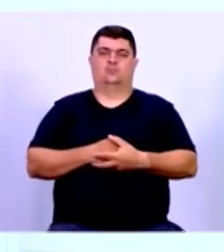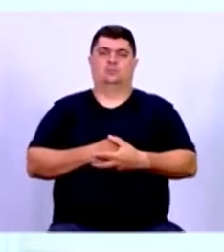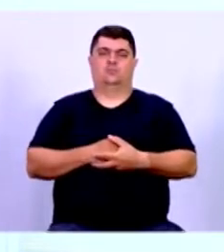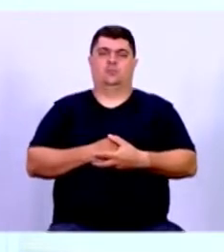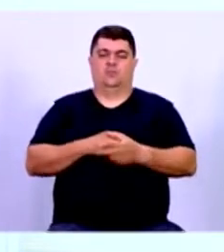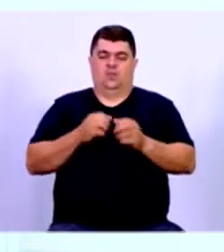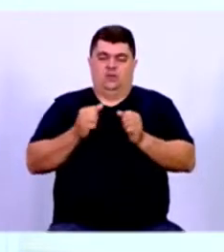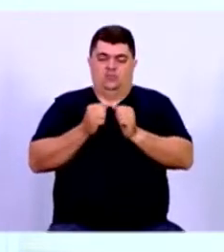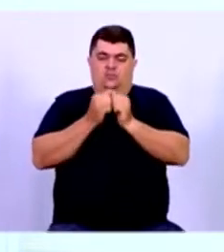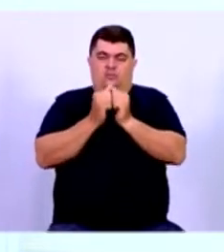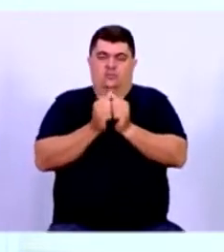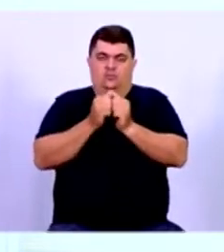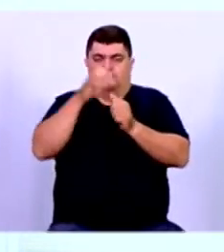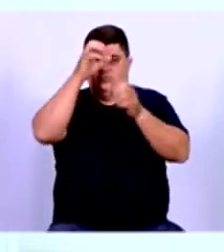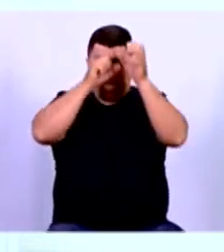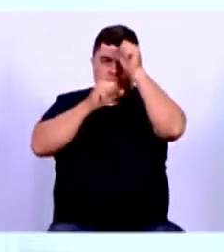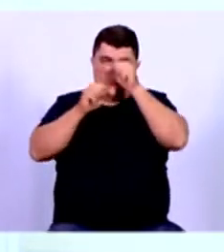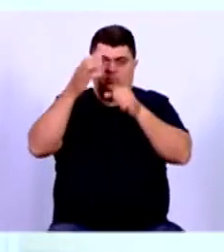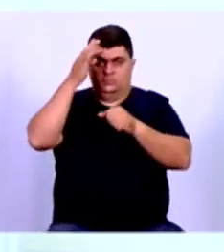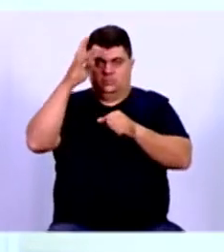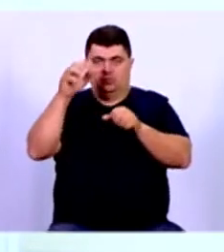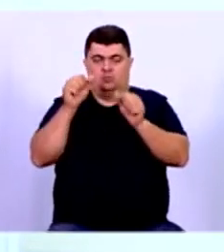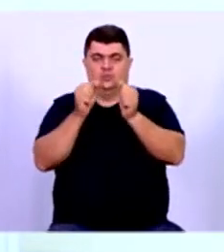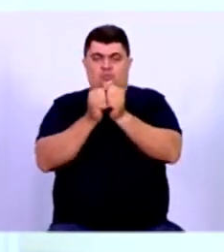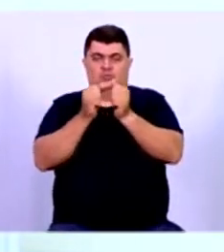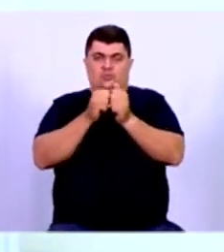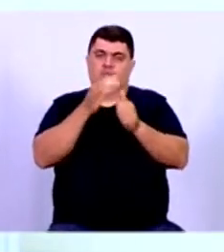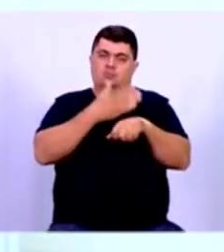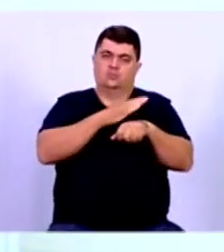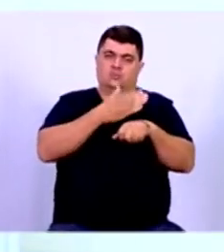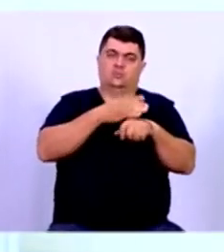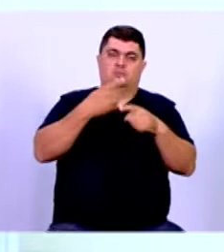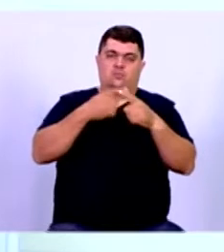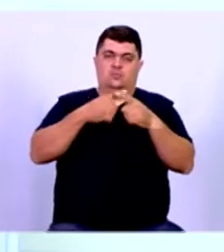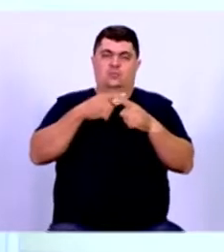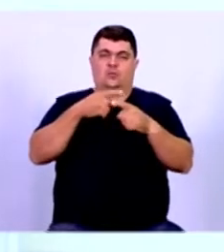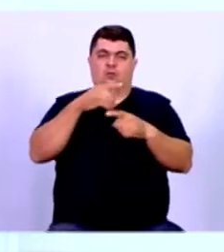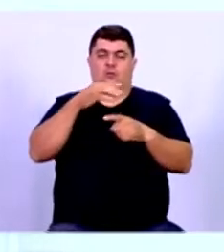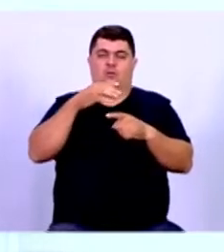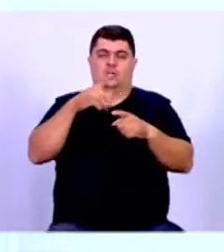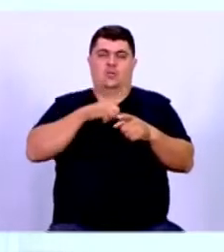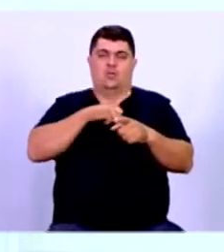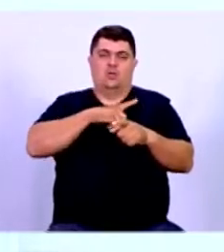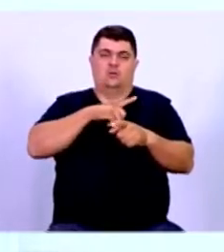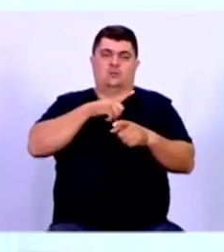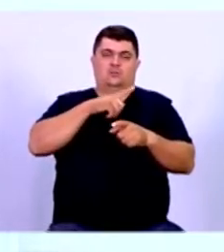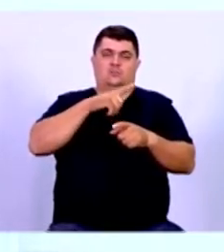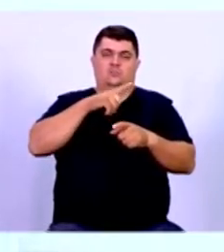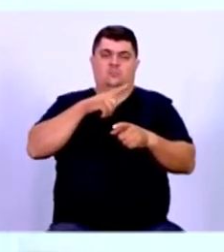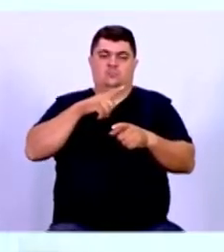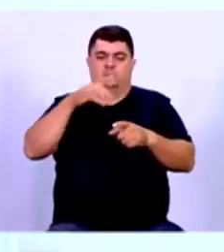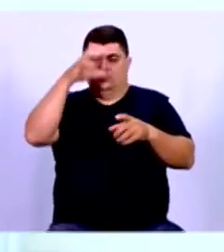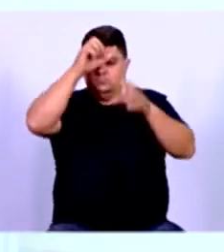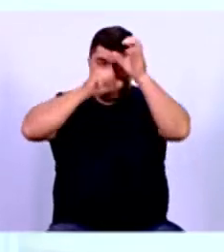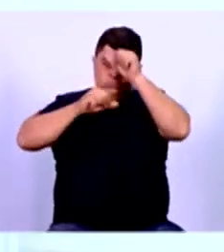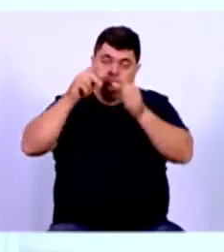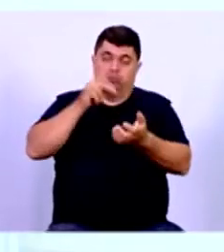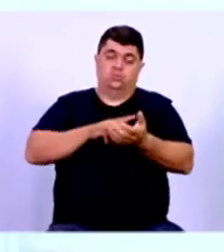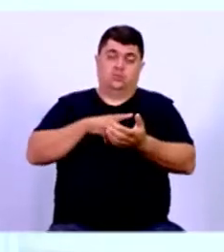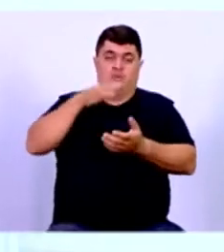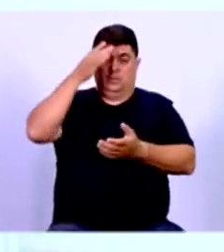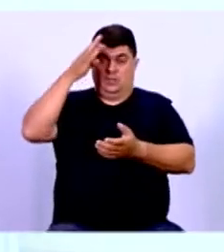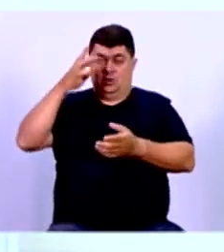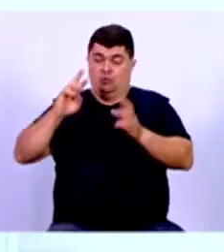aliar o que você aprende na teoria à prática, para que você tenha uma formação completa. Porque muitas vezes a gente vê algo na teoria e na